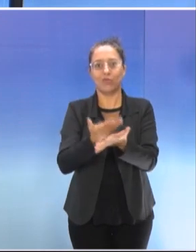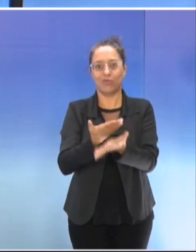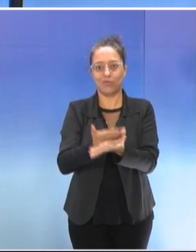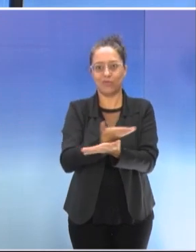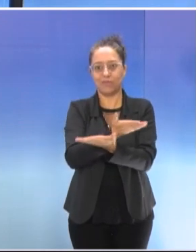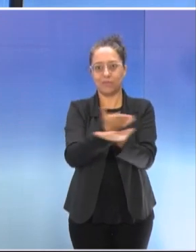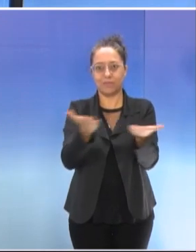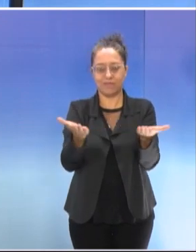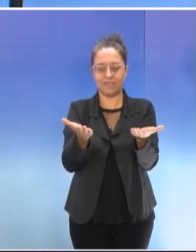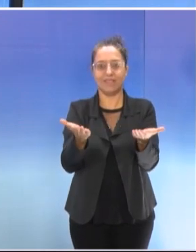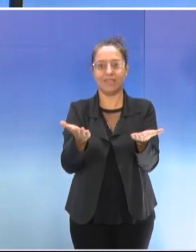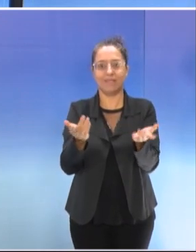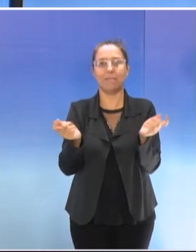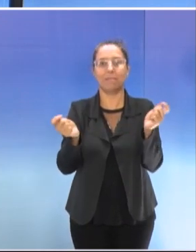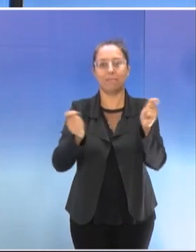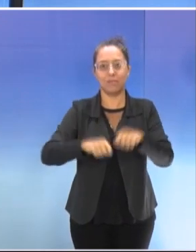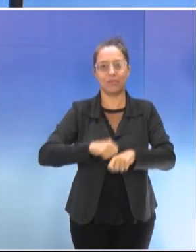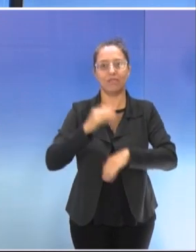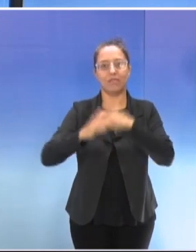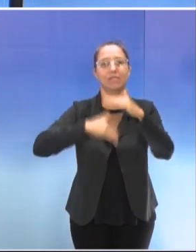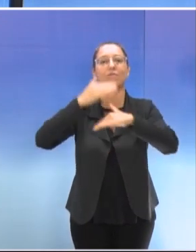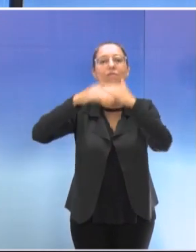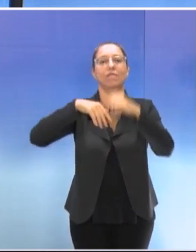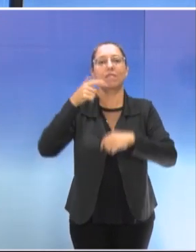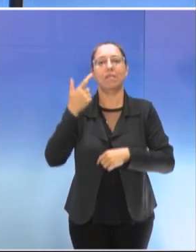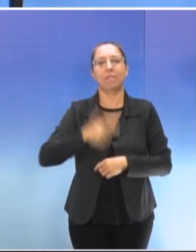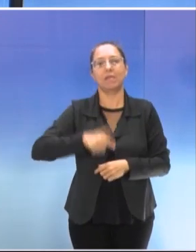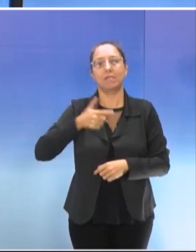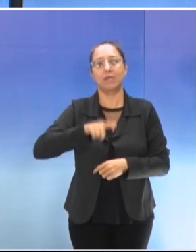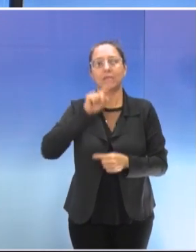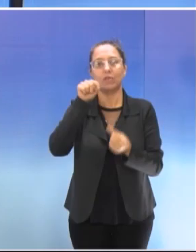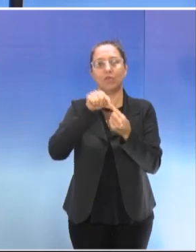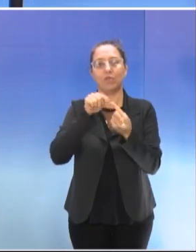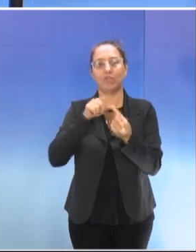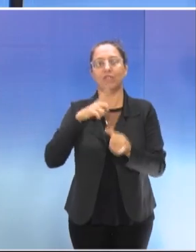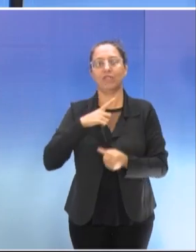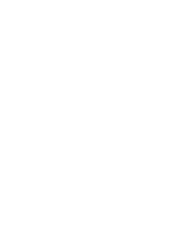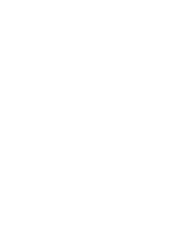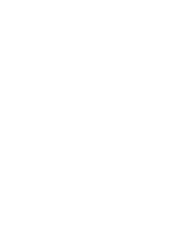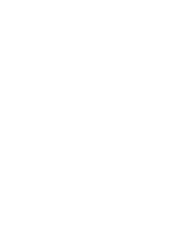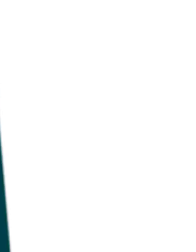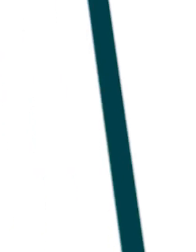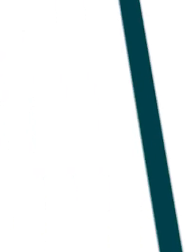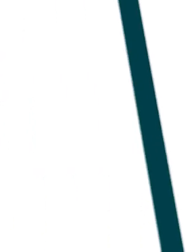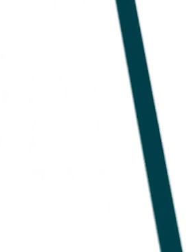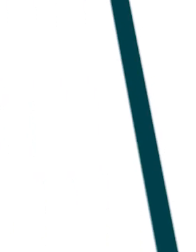e que possamos alcançar todos os nossos objetivos. Muito obrigado.